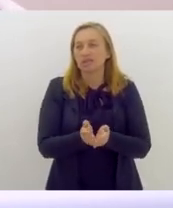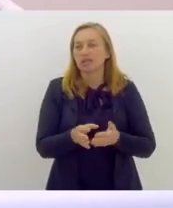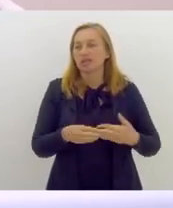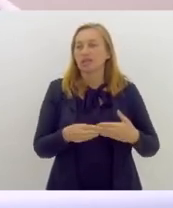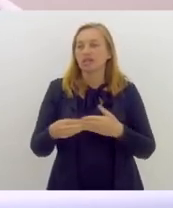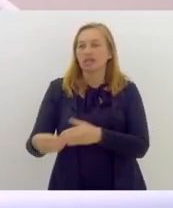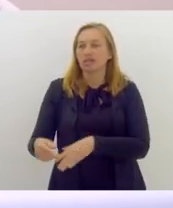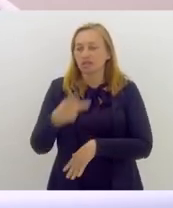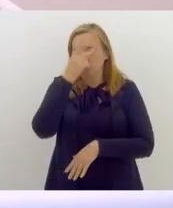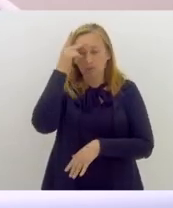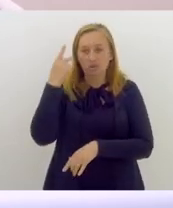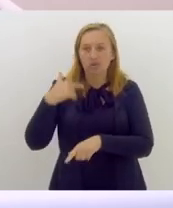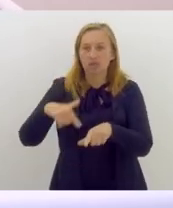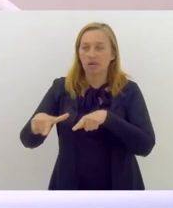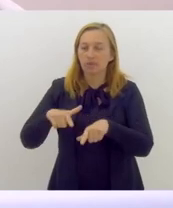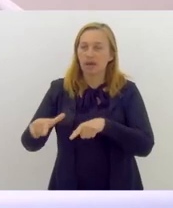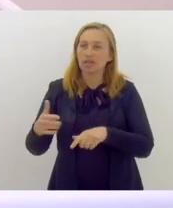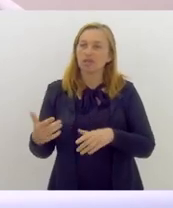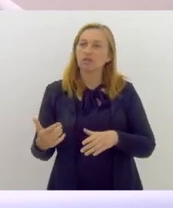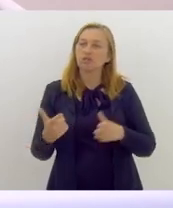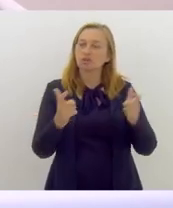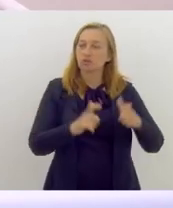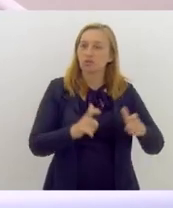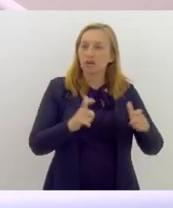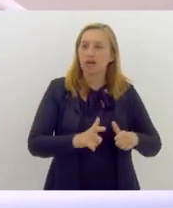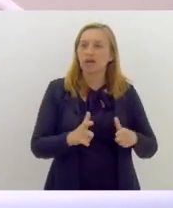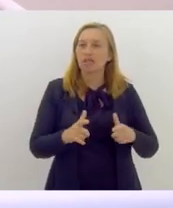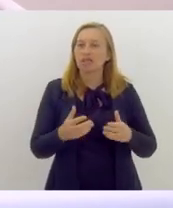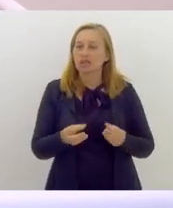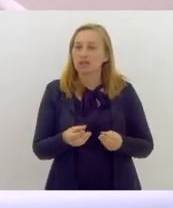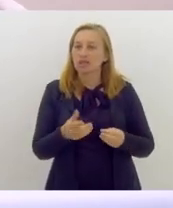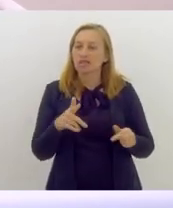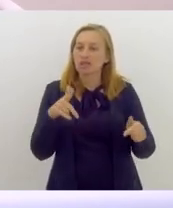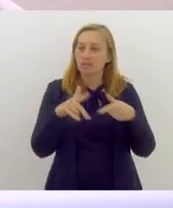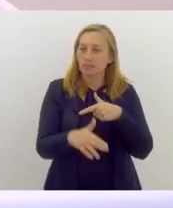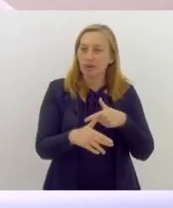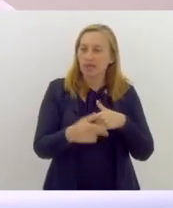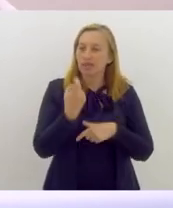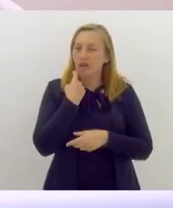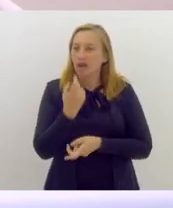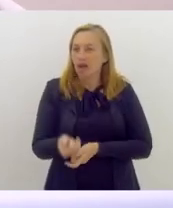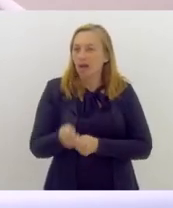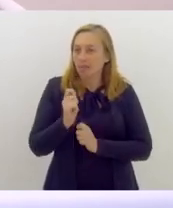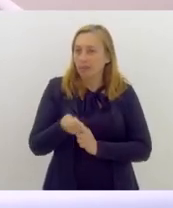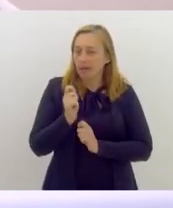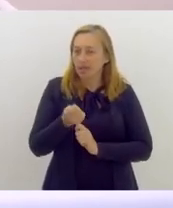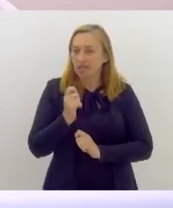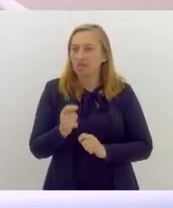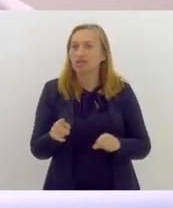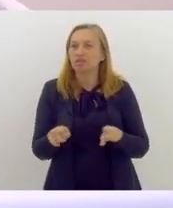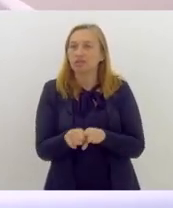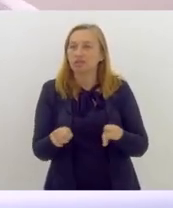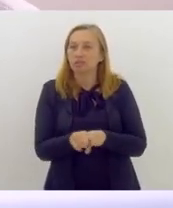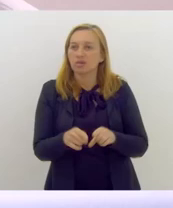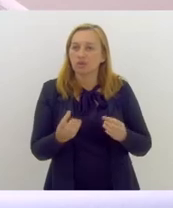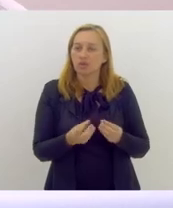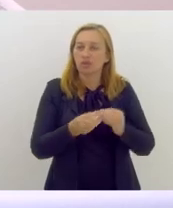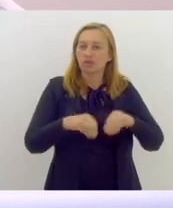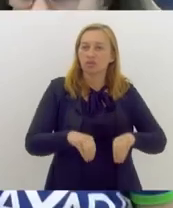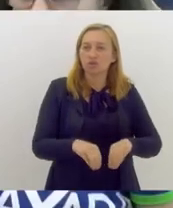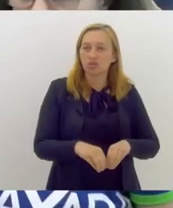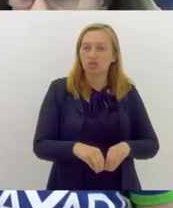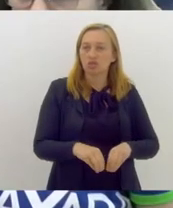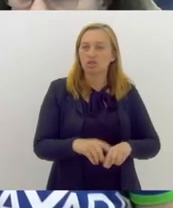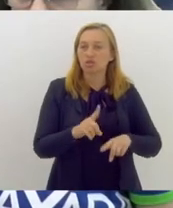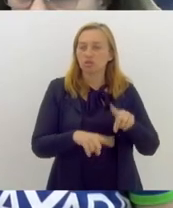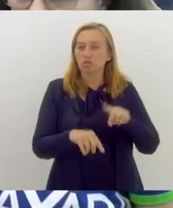dessas tuas isso não Só atrapalha a pesca artesanal como também estraga o material dos pescadores